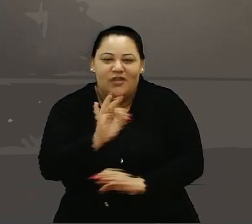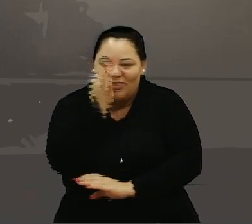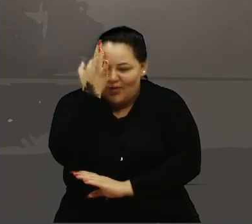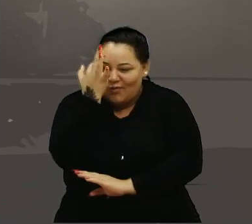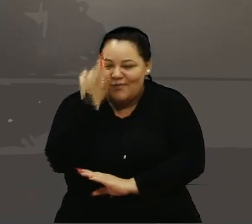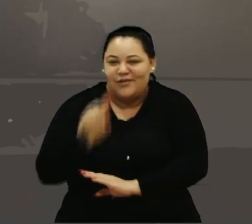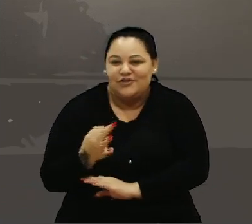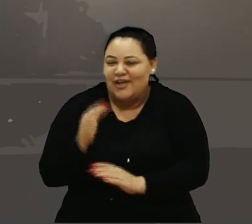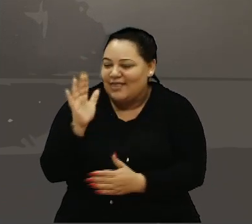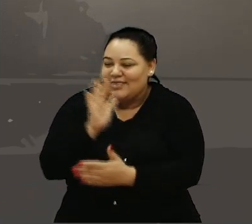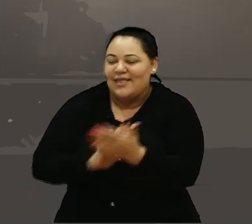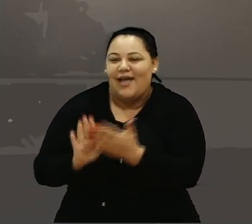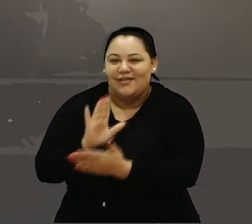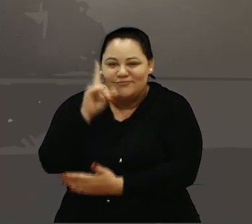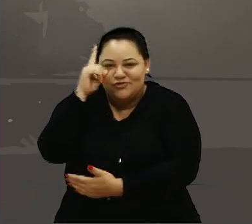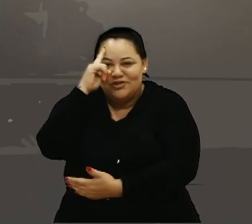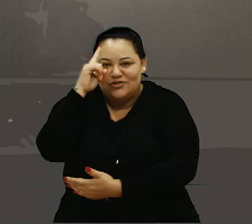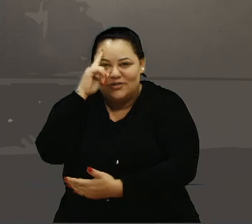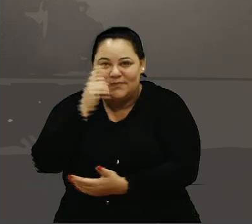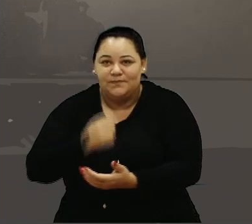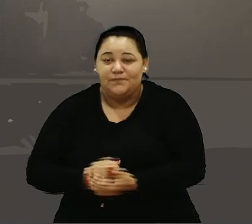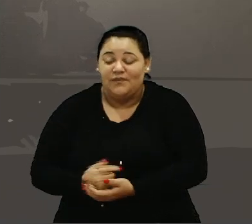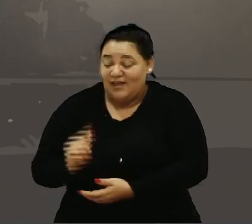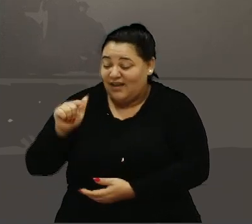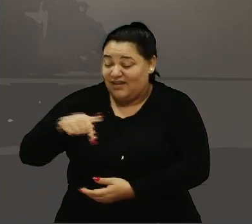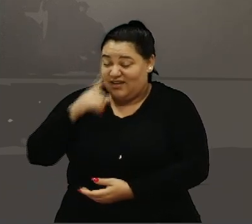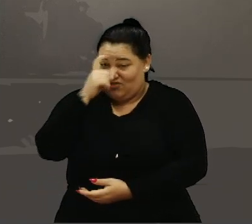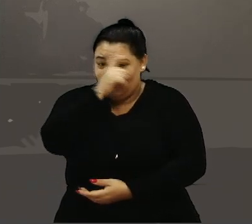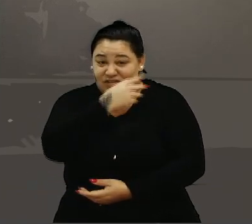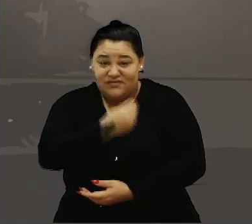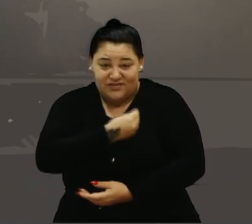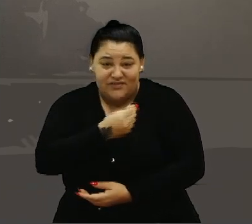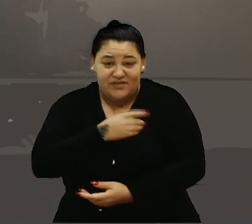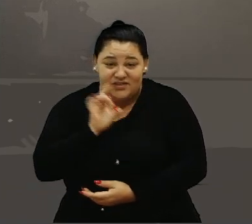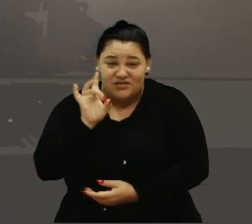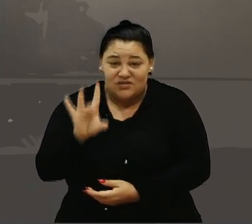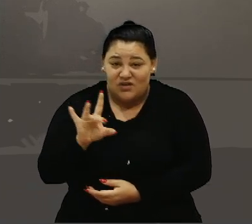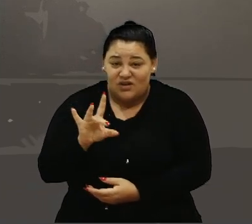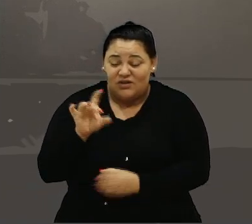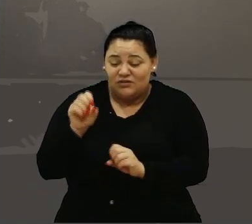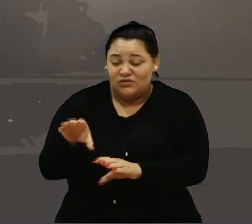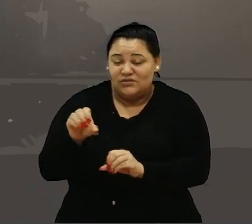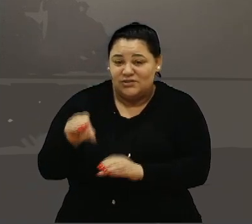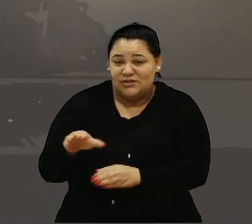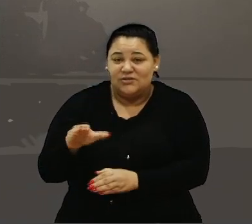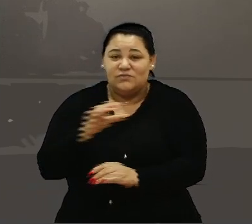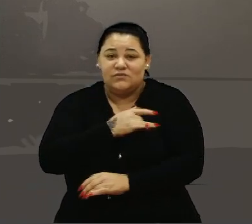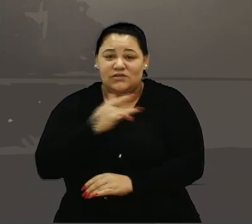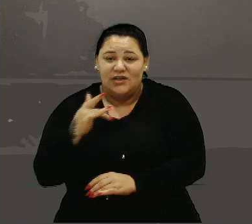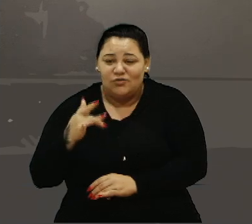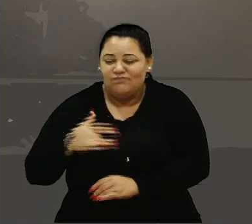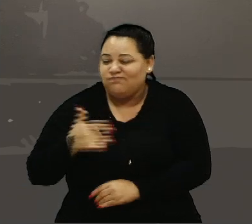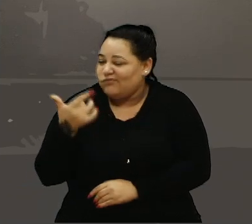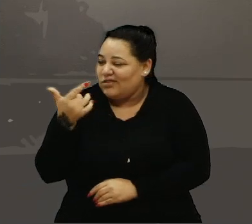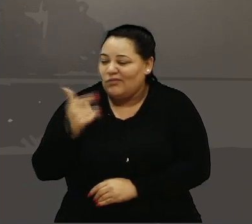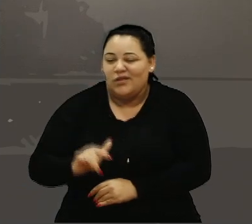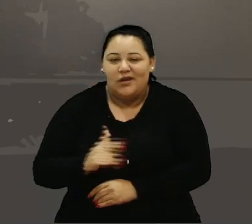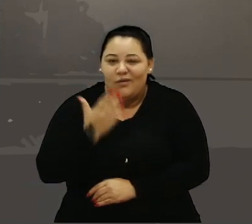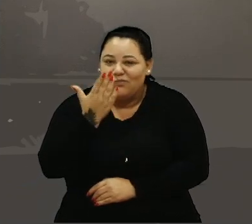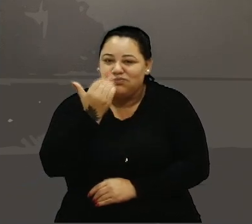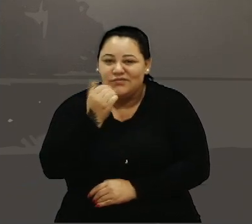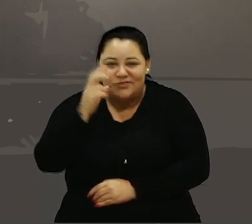se colhe no dia a dia. Campos da Serra é difícil de viver. Falta educação, saúde, lazer, moradia, cultura, comida.